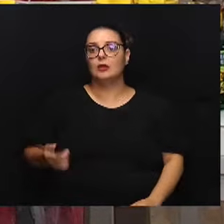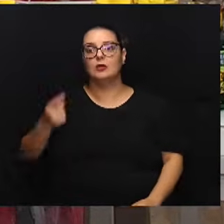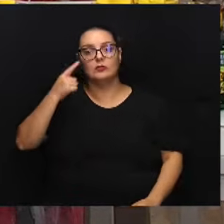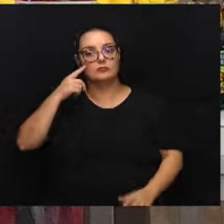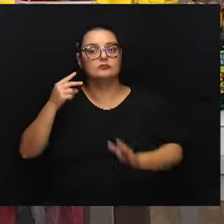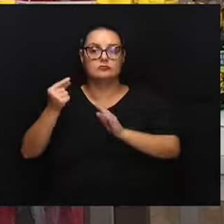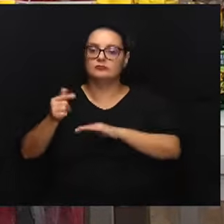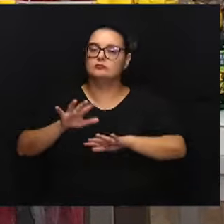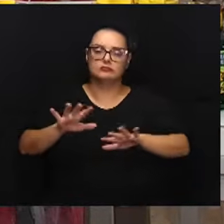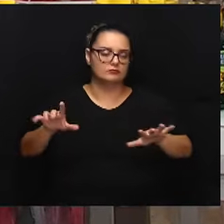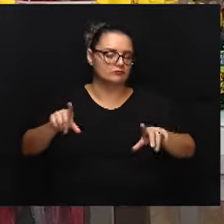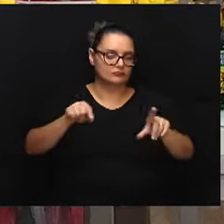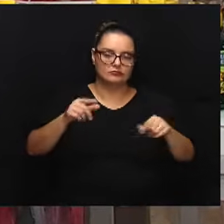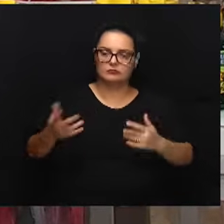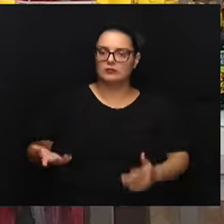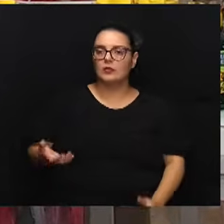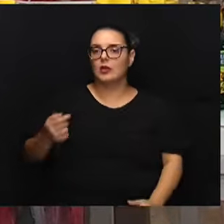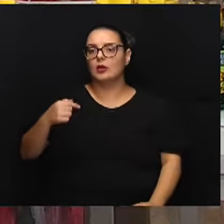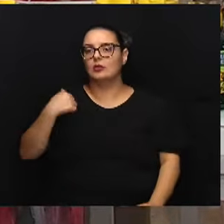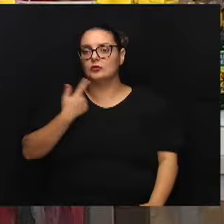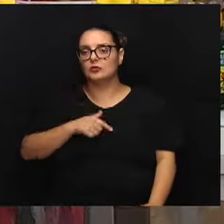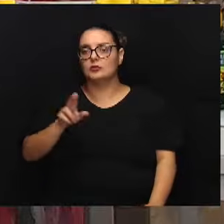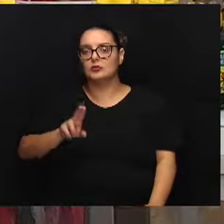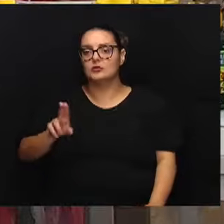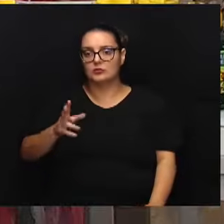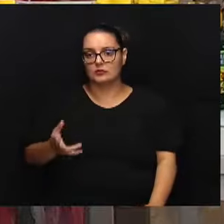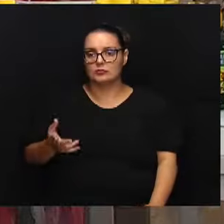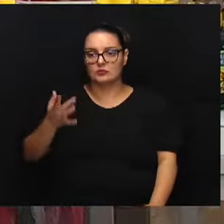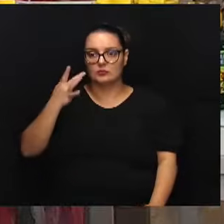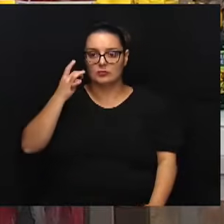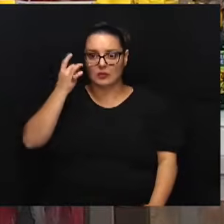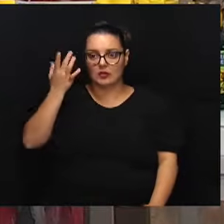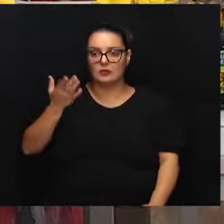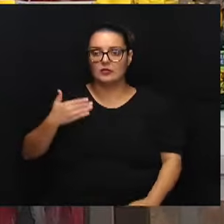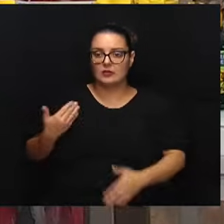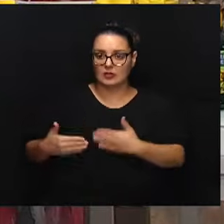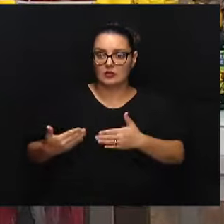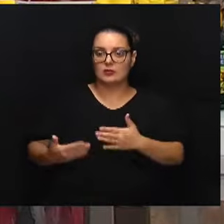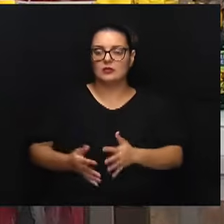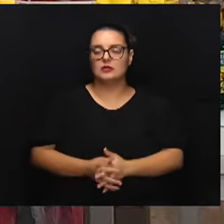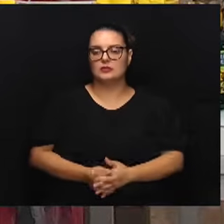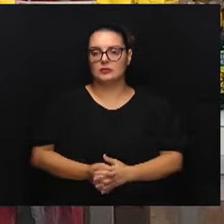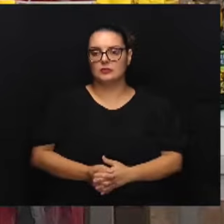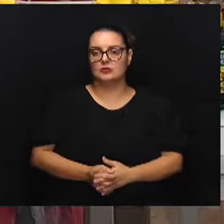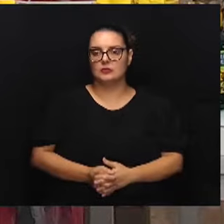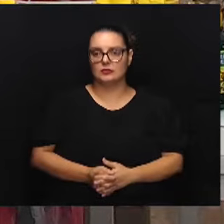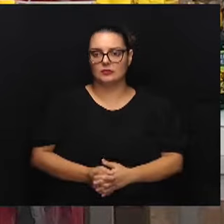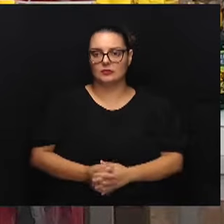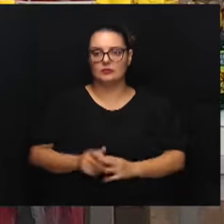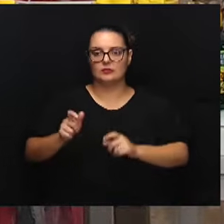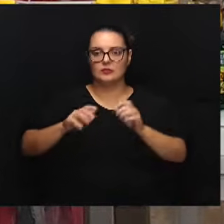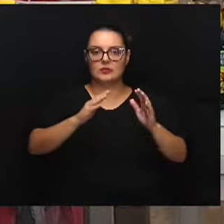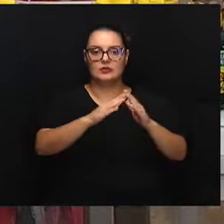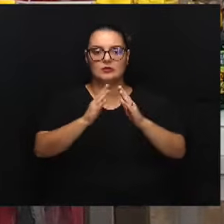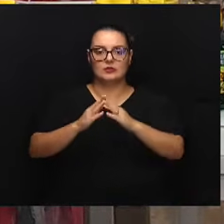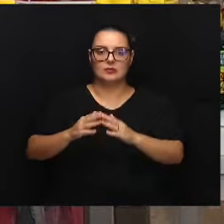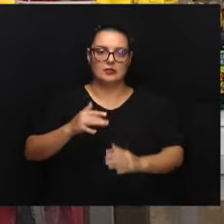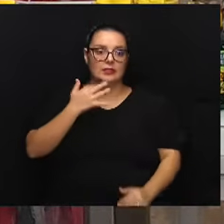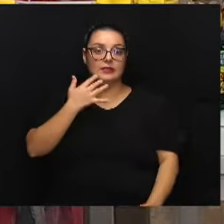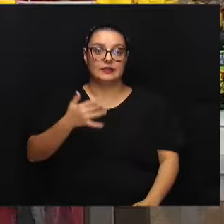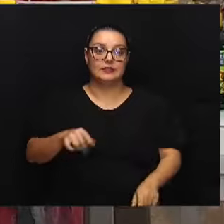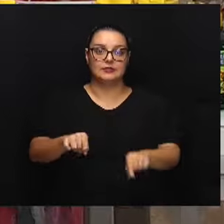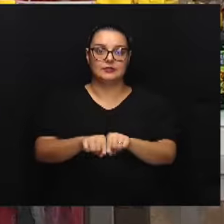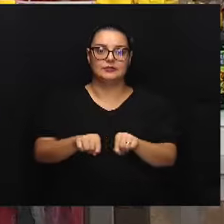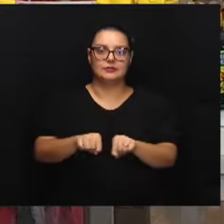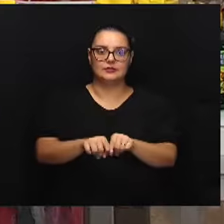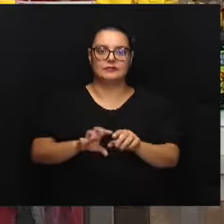disposição de vocês, tá? Aqui a gente vai usar para facilitar um pouquinho mais o processo para o pessoal de casa. E as cores também,